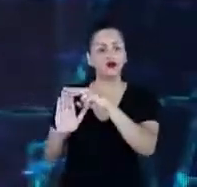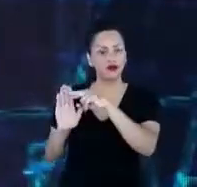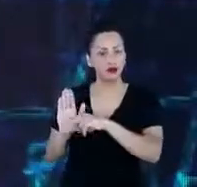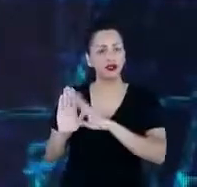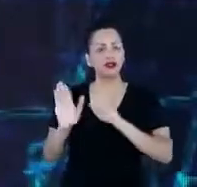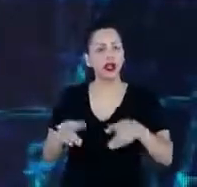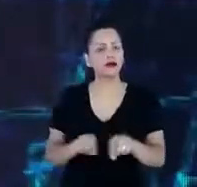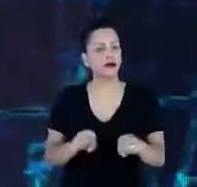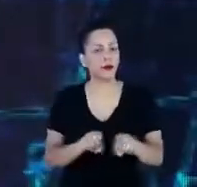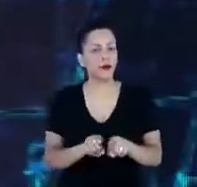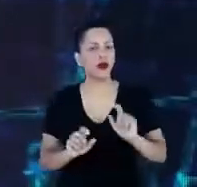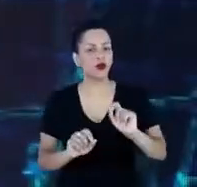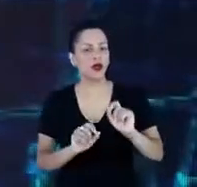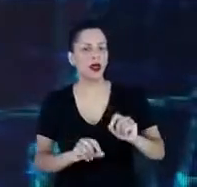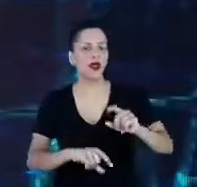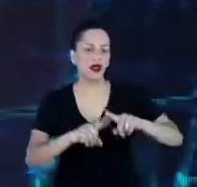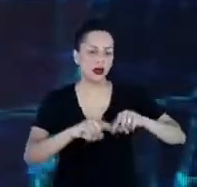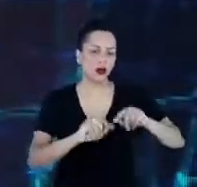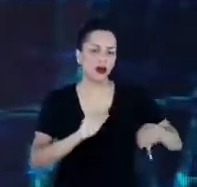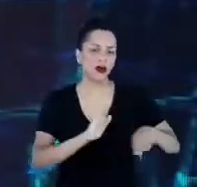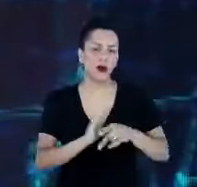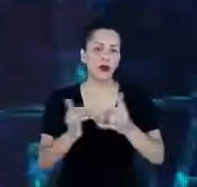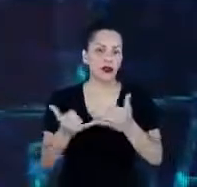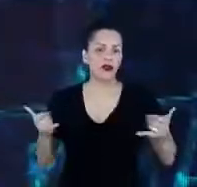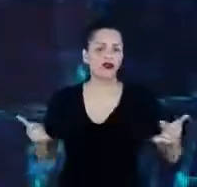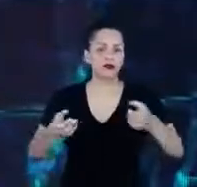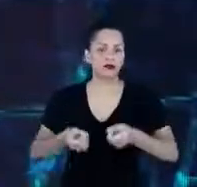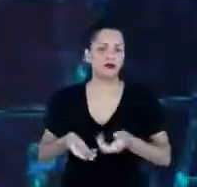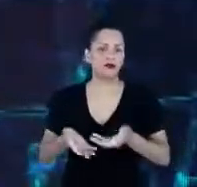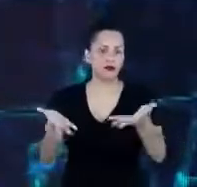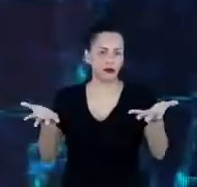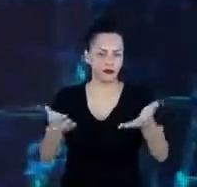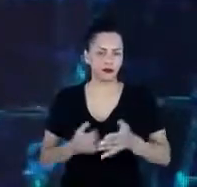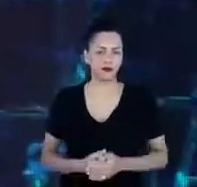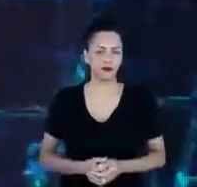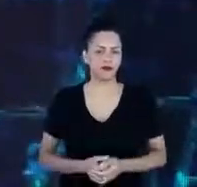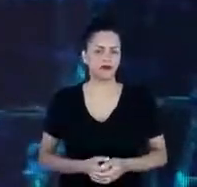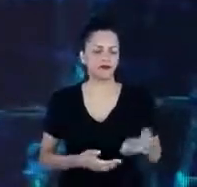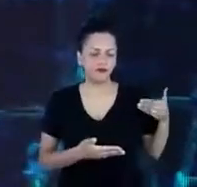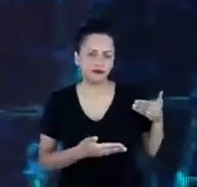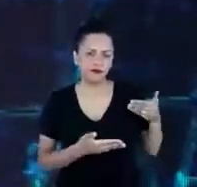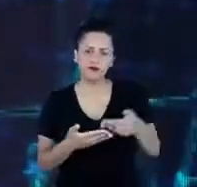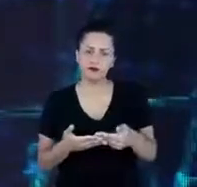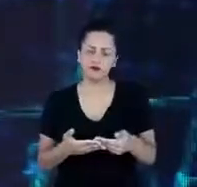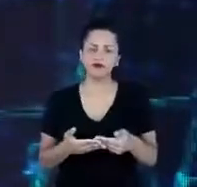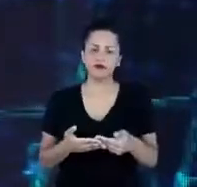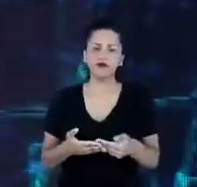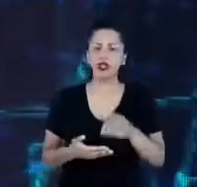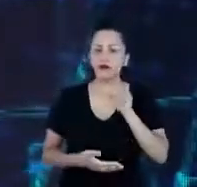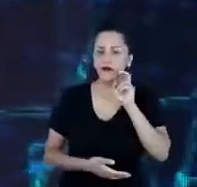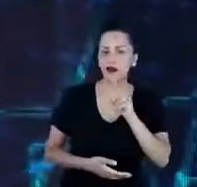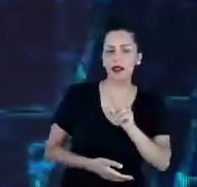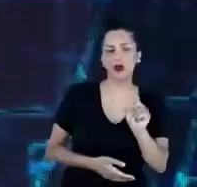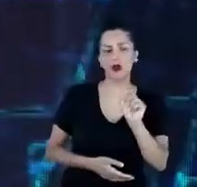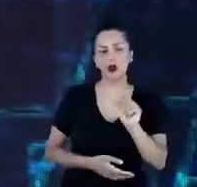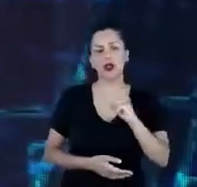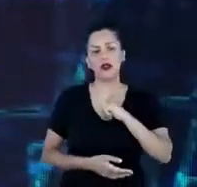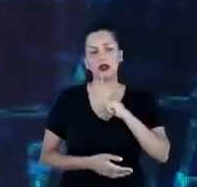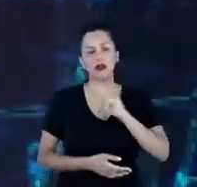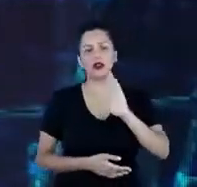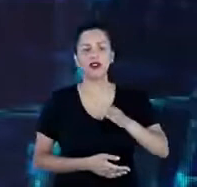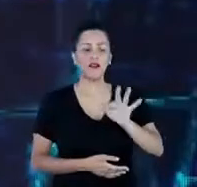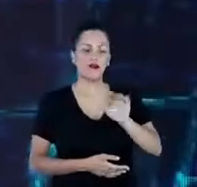recursos energéticos distribuídos há poucos dias vimos as fontes